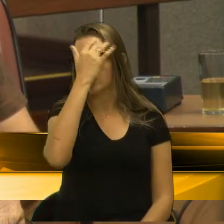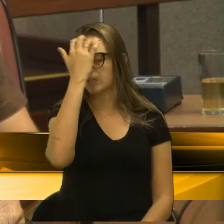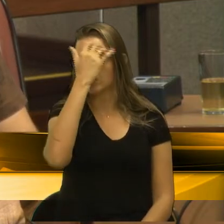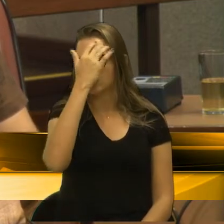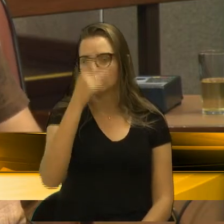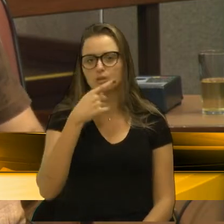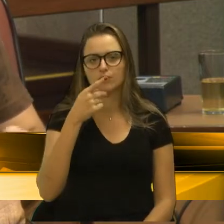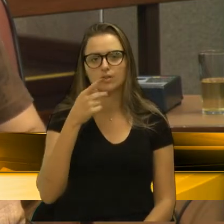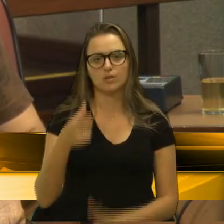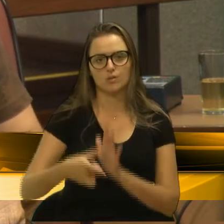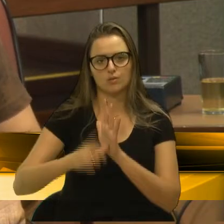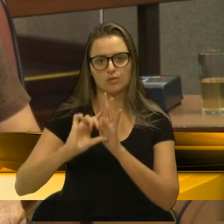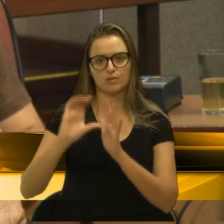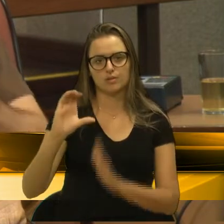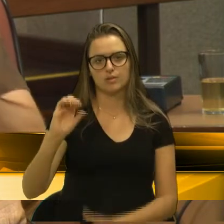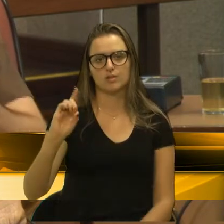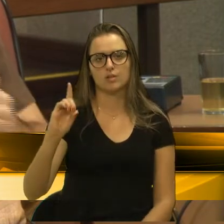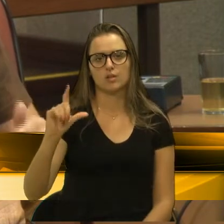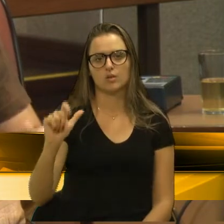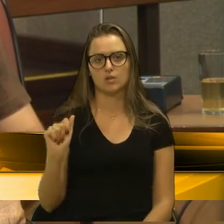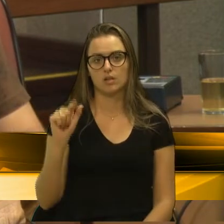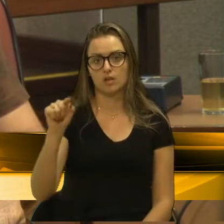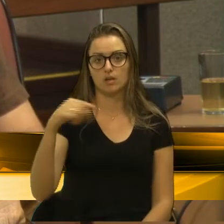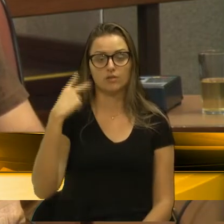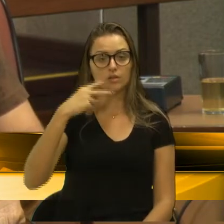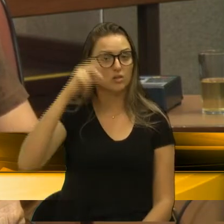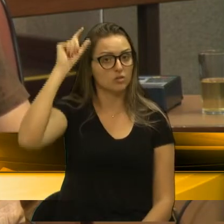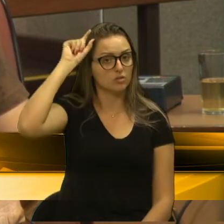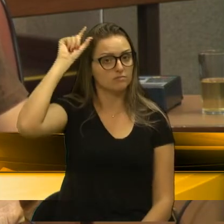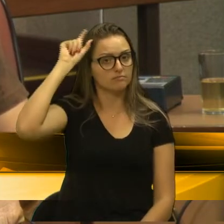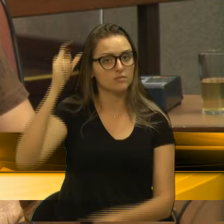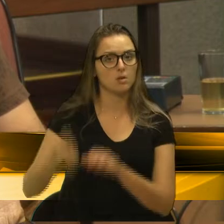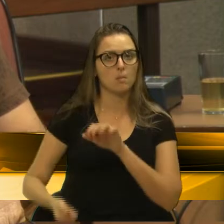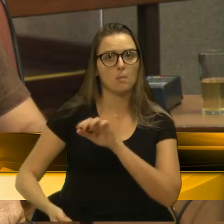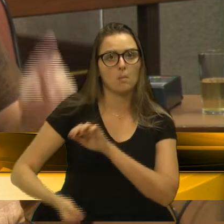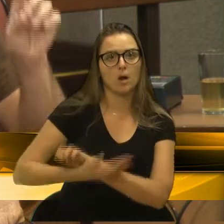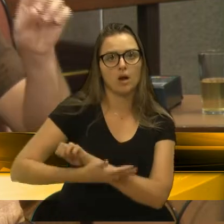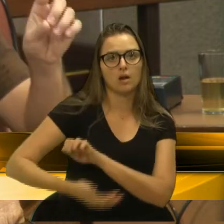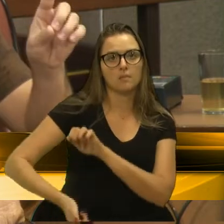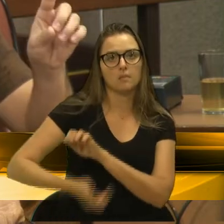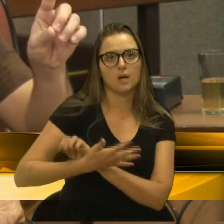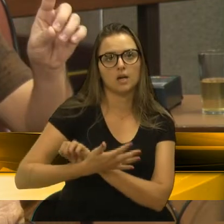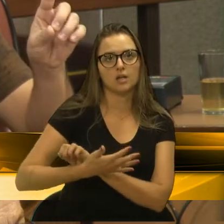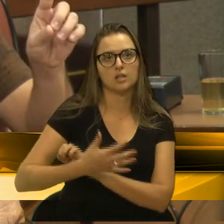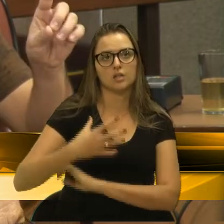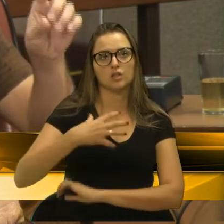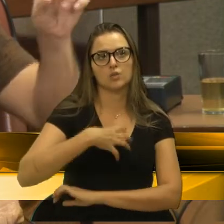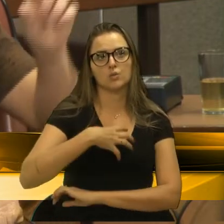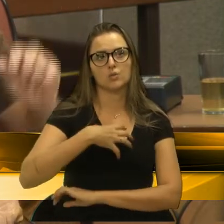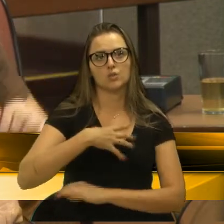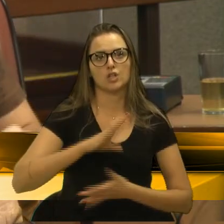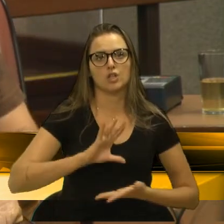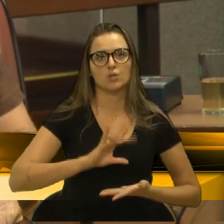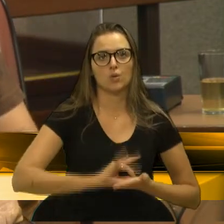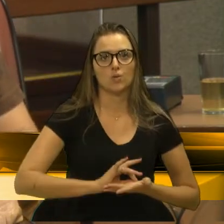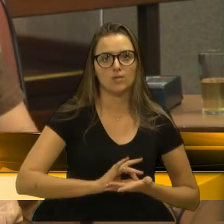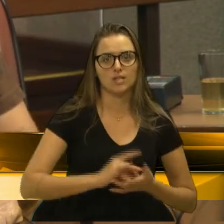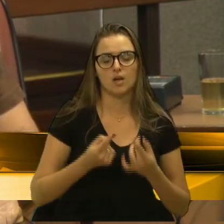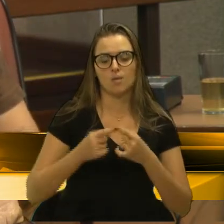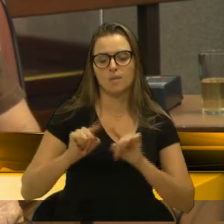Codeca, o vereador Chico Guerra superfaturou o bolso dele de forma legal, mas